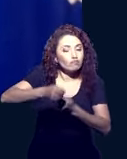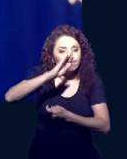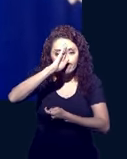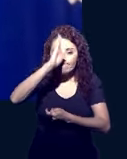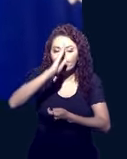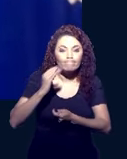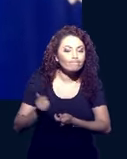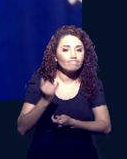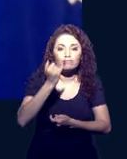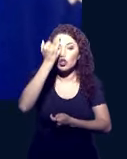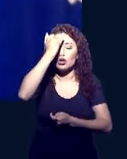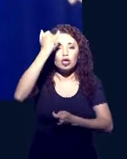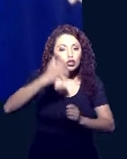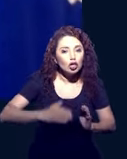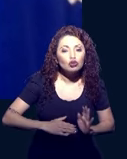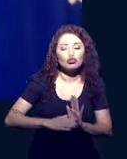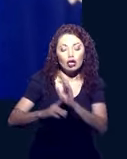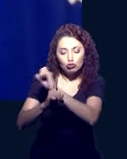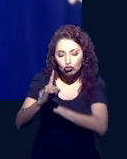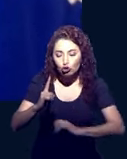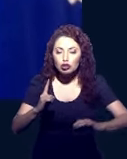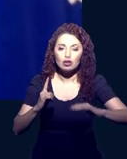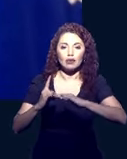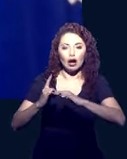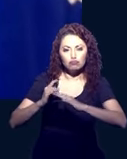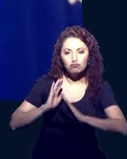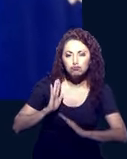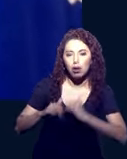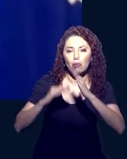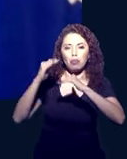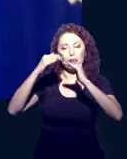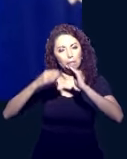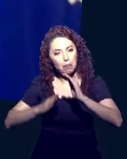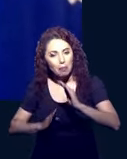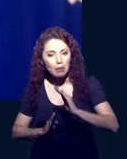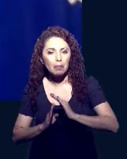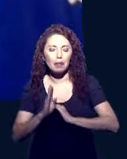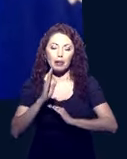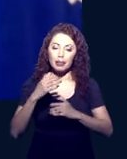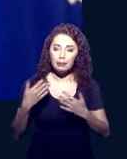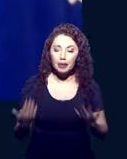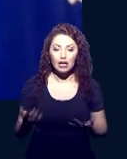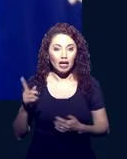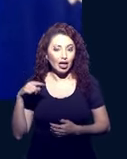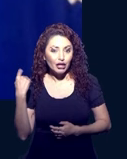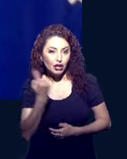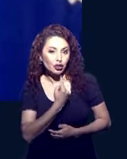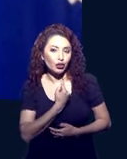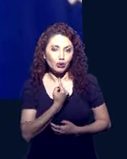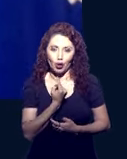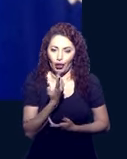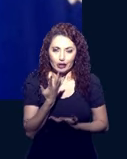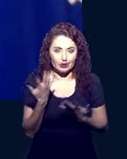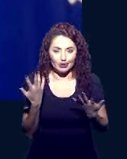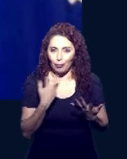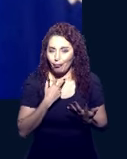de índice civilizatório de crescimento do país nós eu disse recentemente que nós não podemos brincar em hipótese alguma com a economia